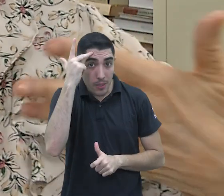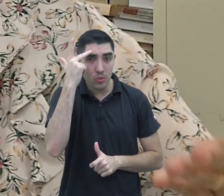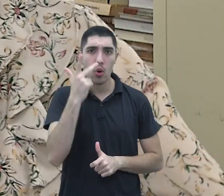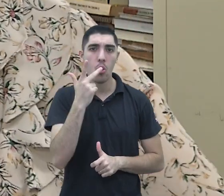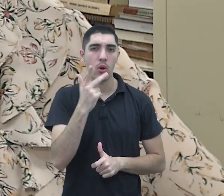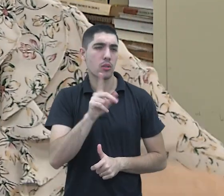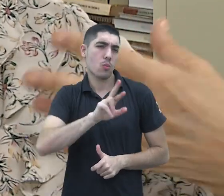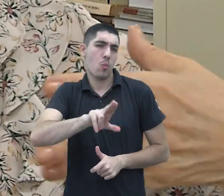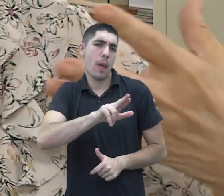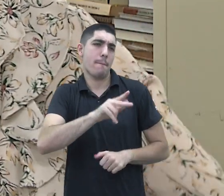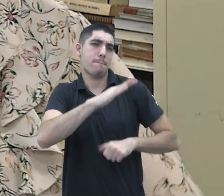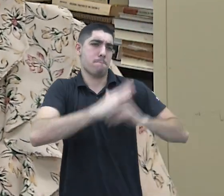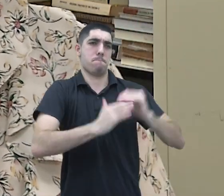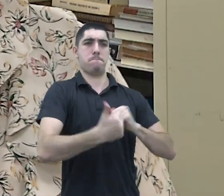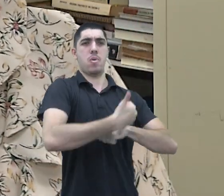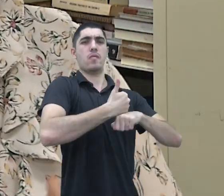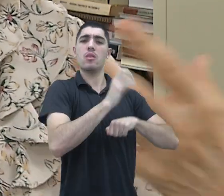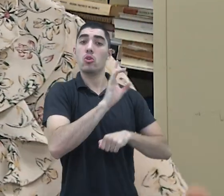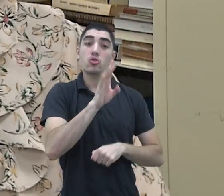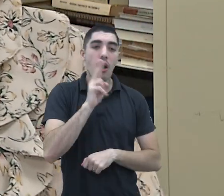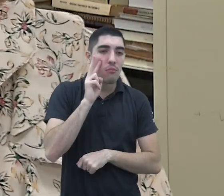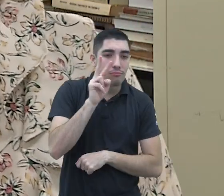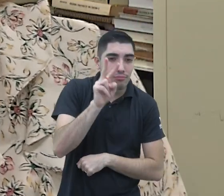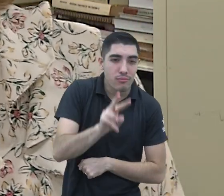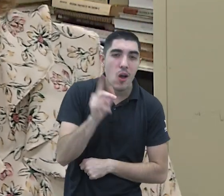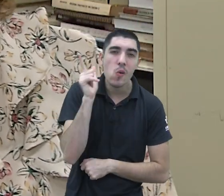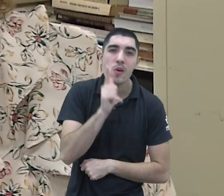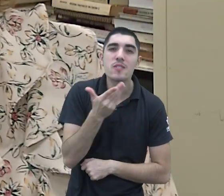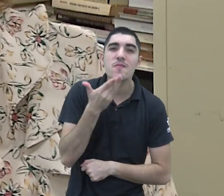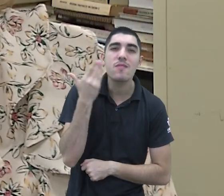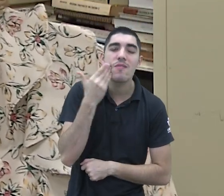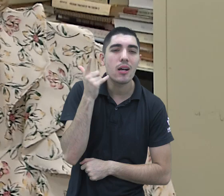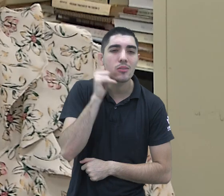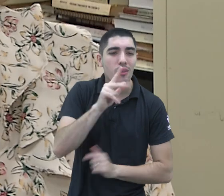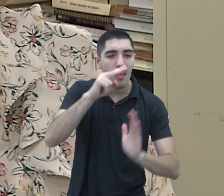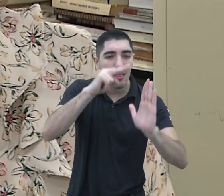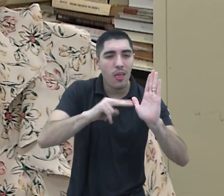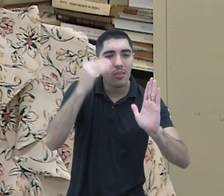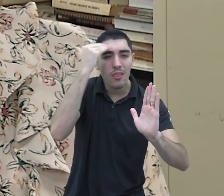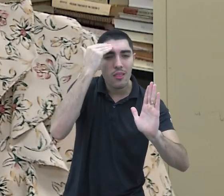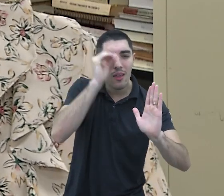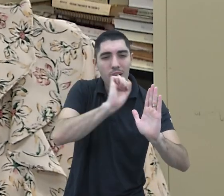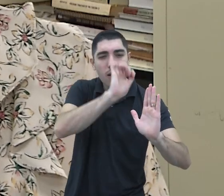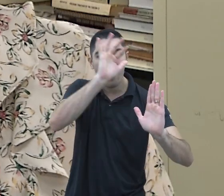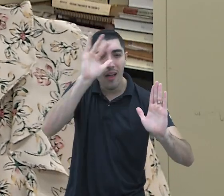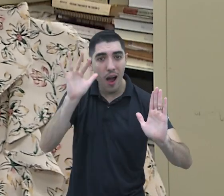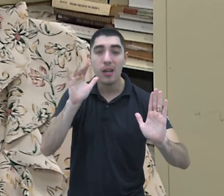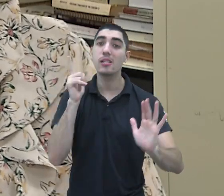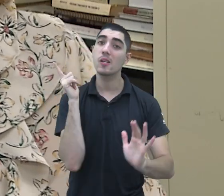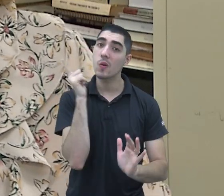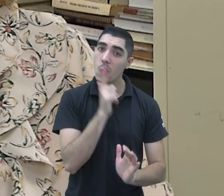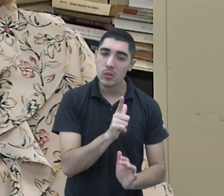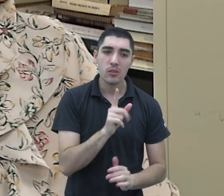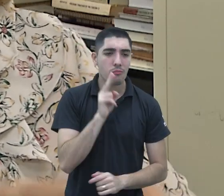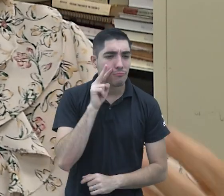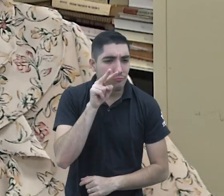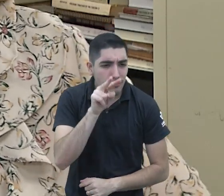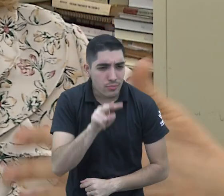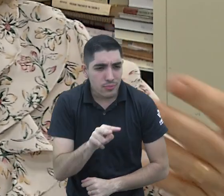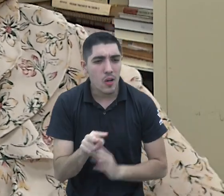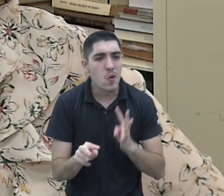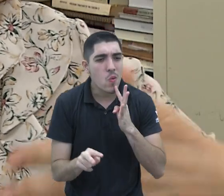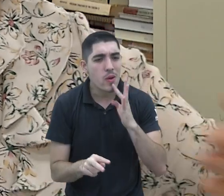que não consta de historiadores, a população leiga, possa ter mais facilidade com a leitura desses documentos e aí